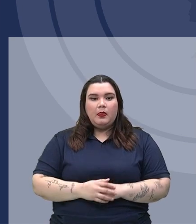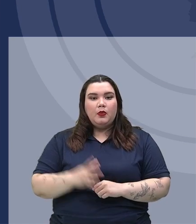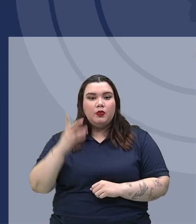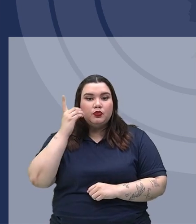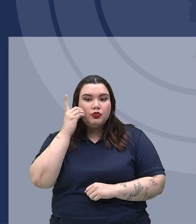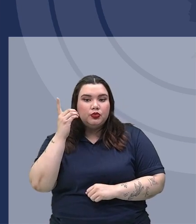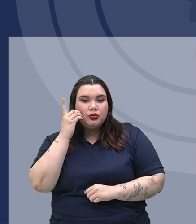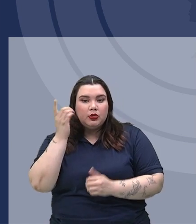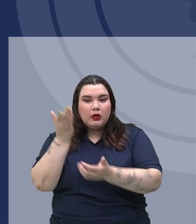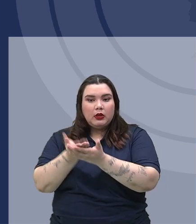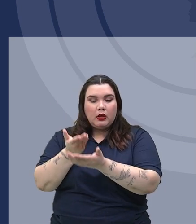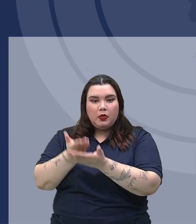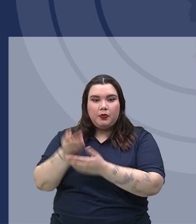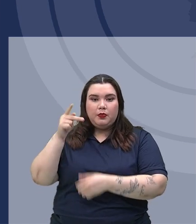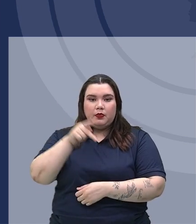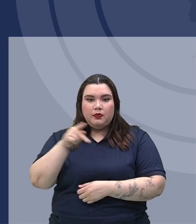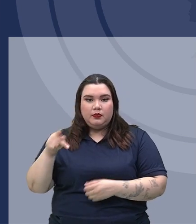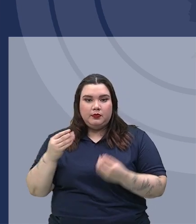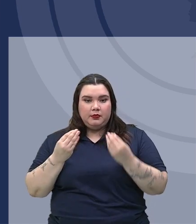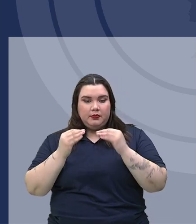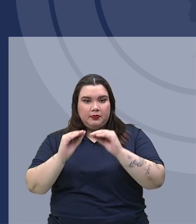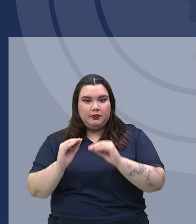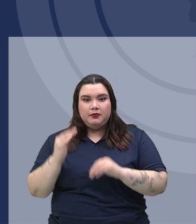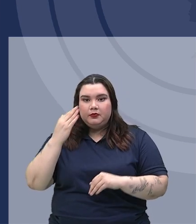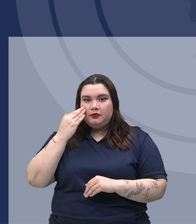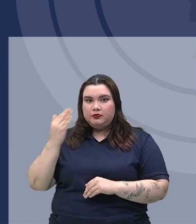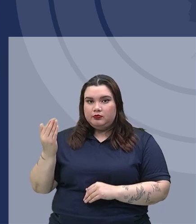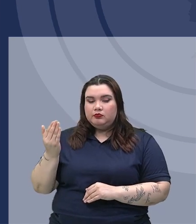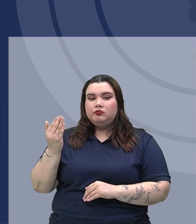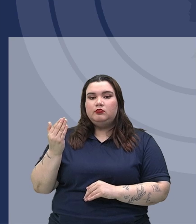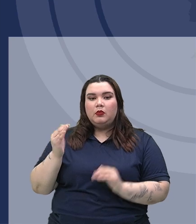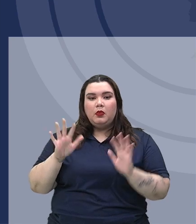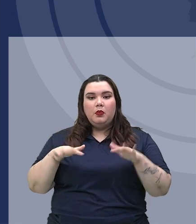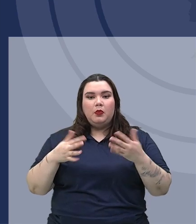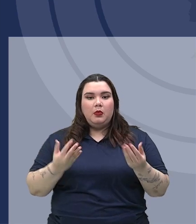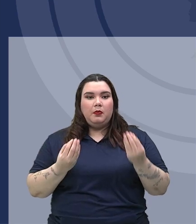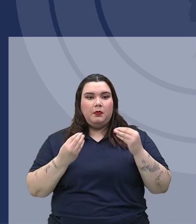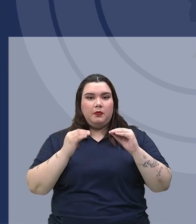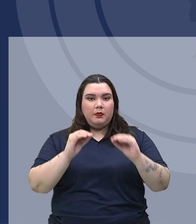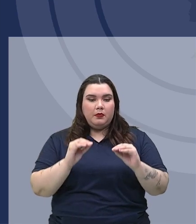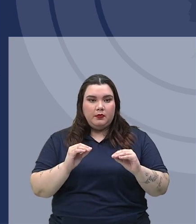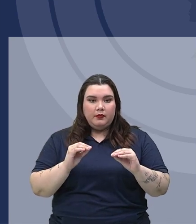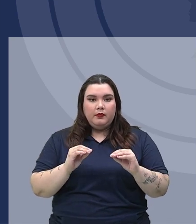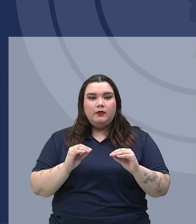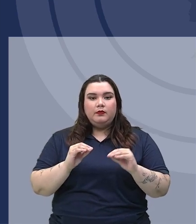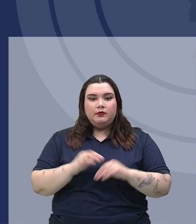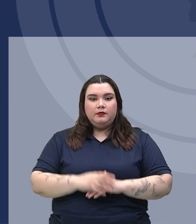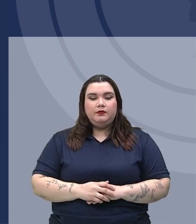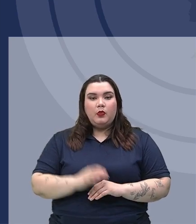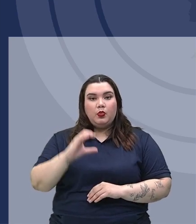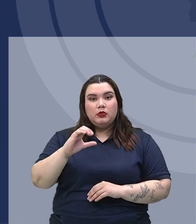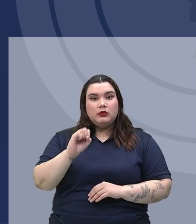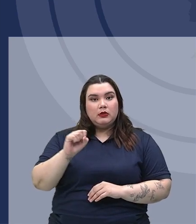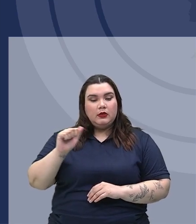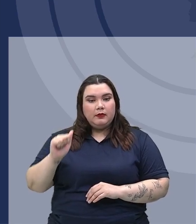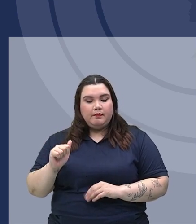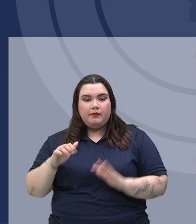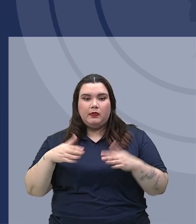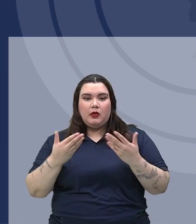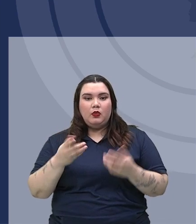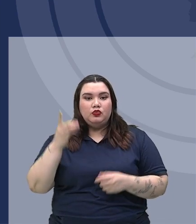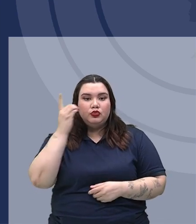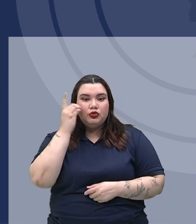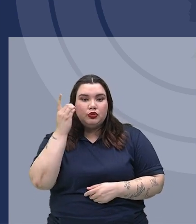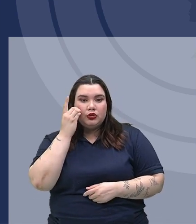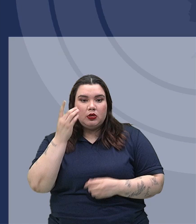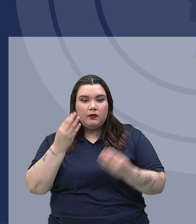data, que a professora Socorro colocou lá, né? O que contém, o que compõe nosso diário. Aliás, nosso CSA. Então, essa data que